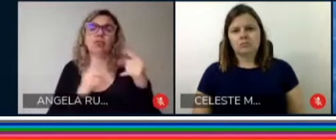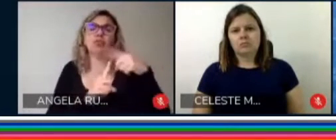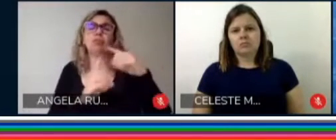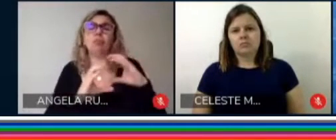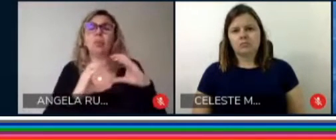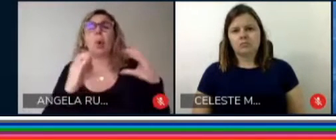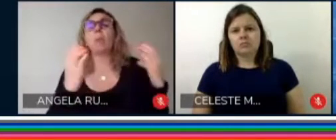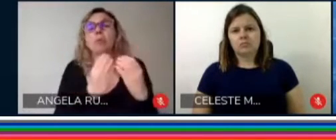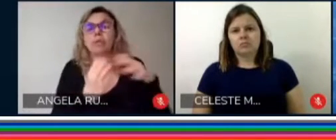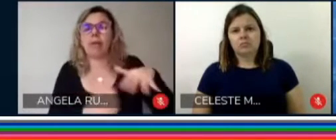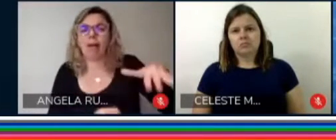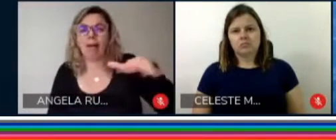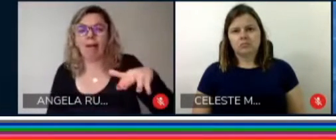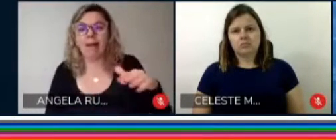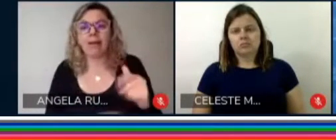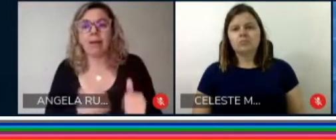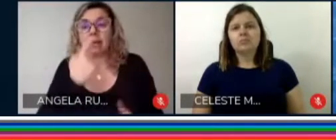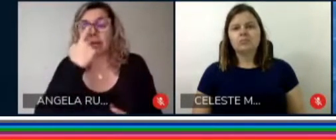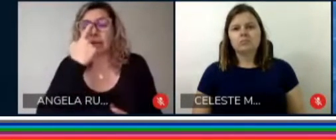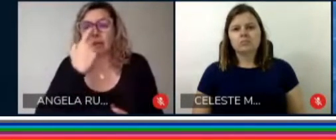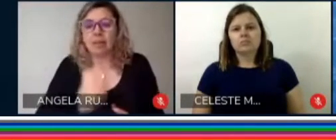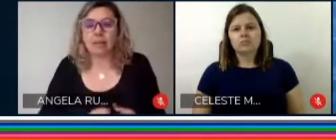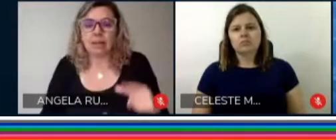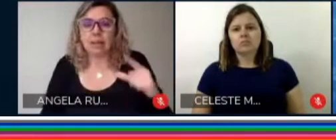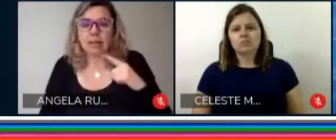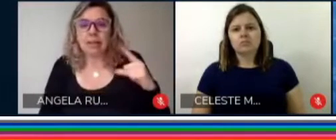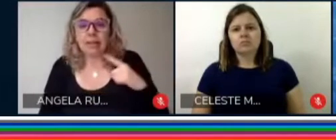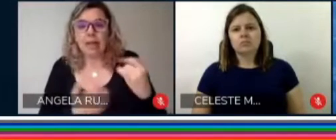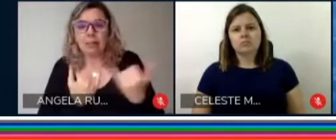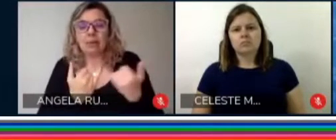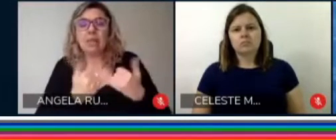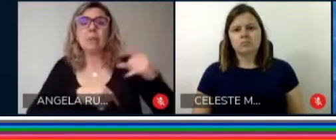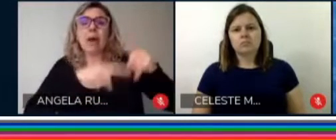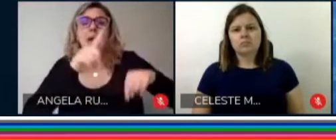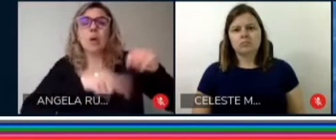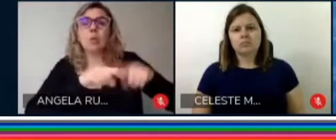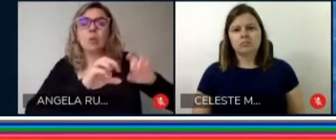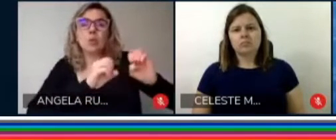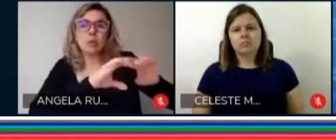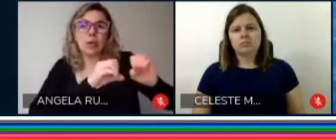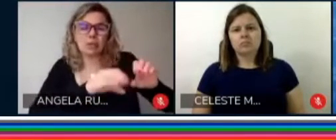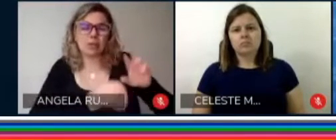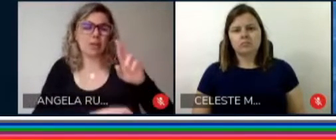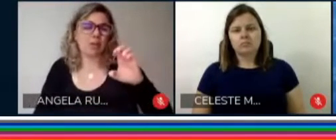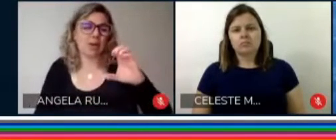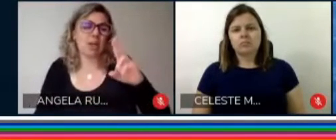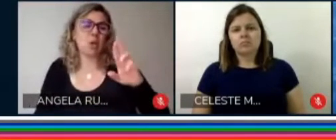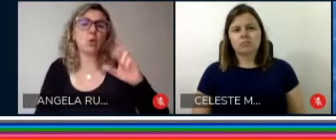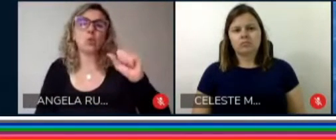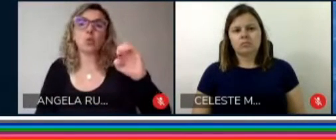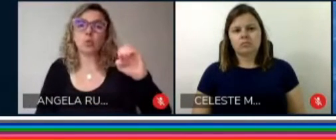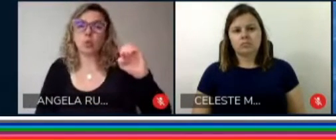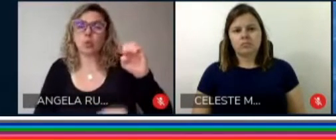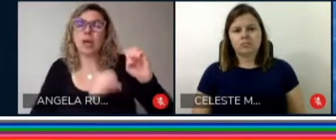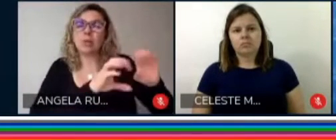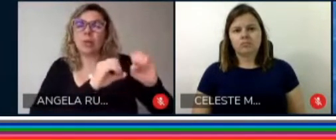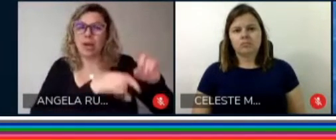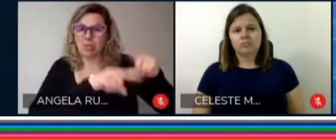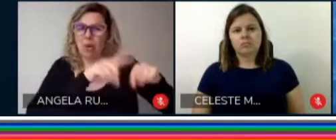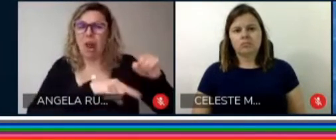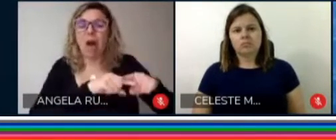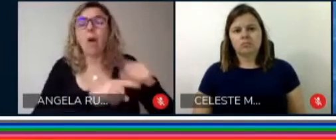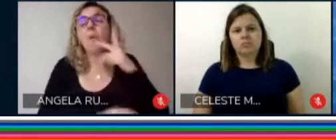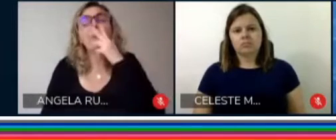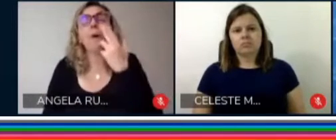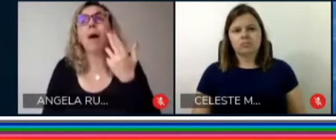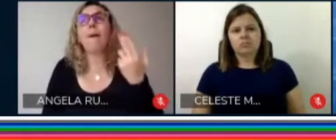exemplo, tem a parte de recursos educacionais, que é bem interessante também, né? Que são